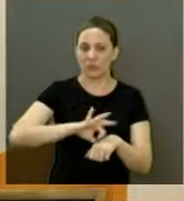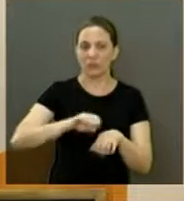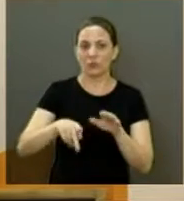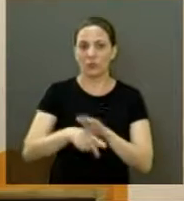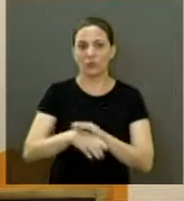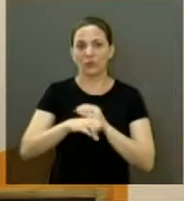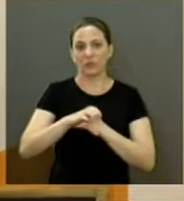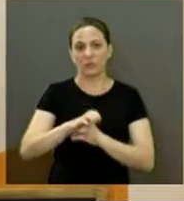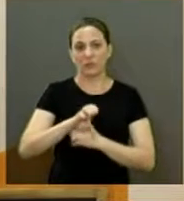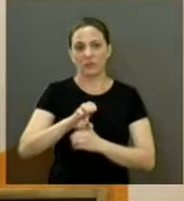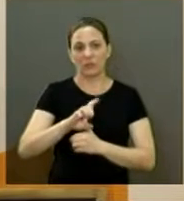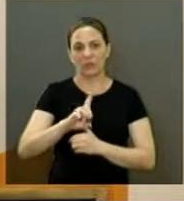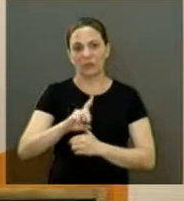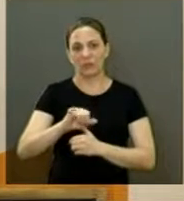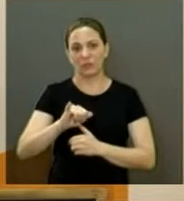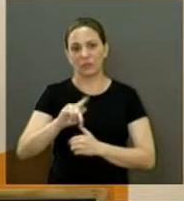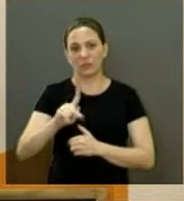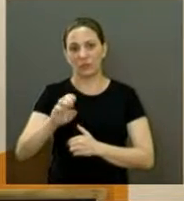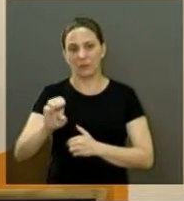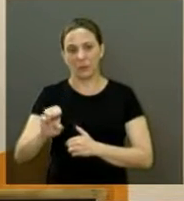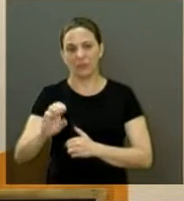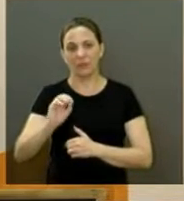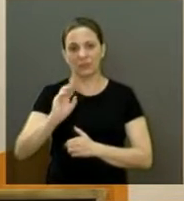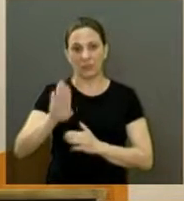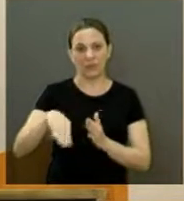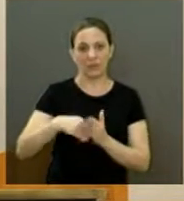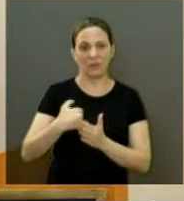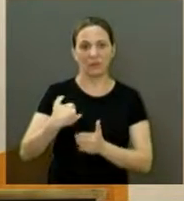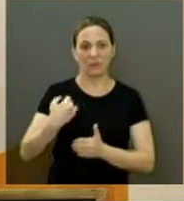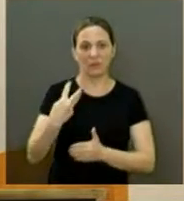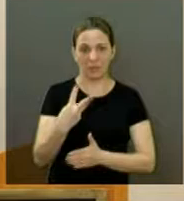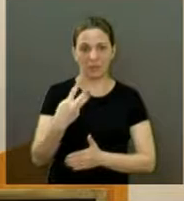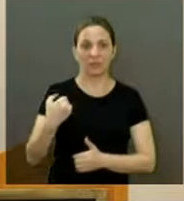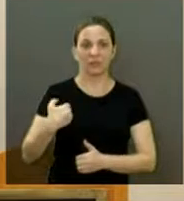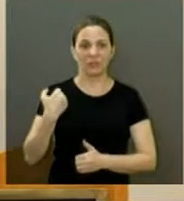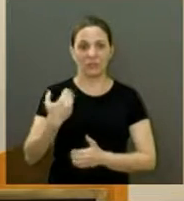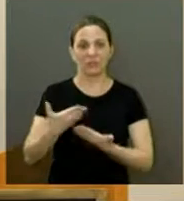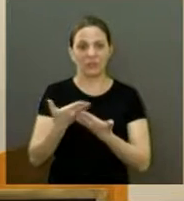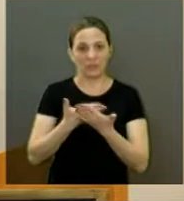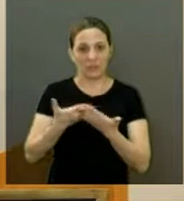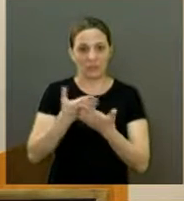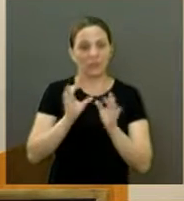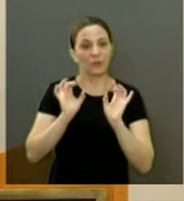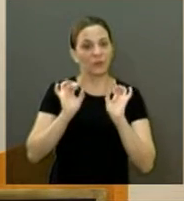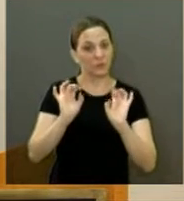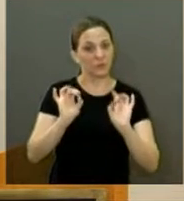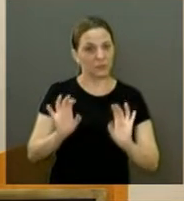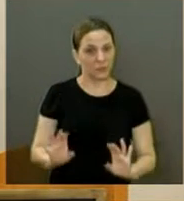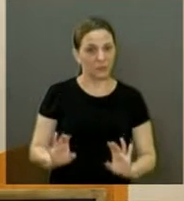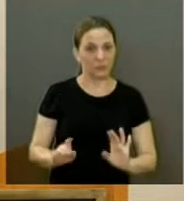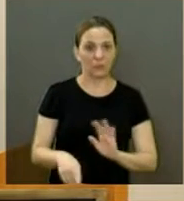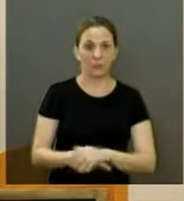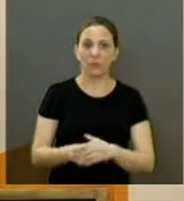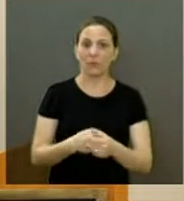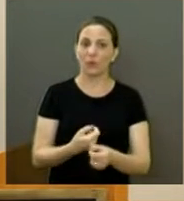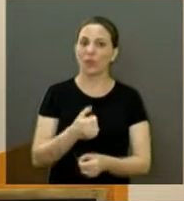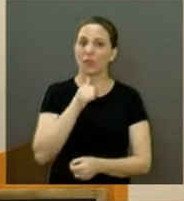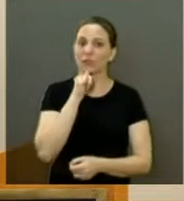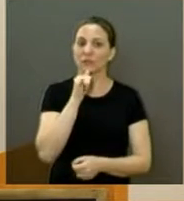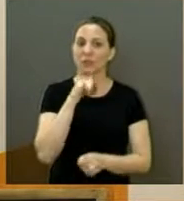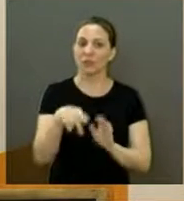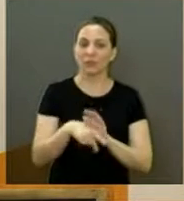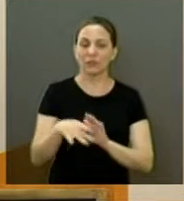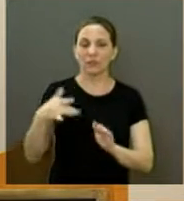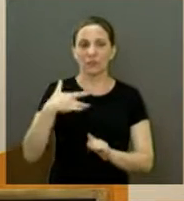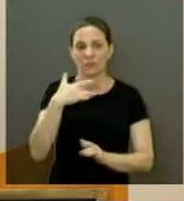voltada cuidados de crianças de 0 a 3 anos que precisa de tratamento médico especial também é outro exemplo gente de